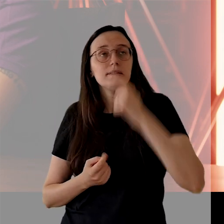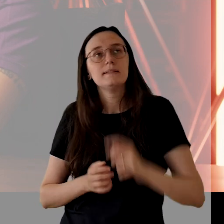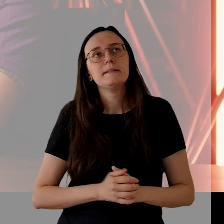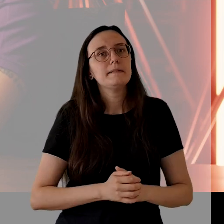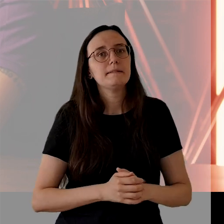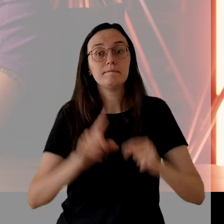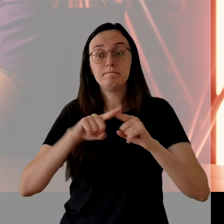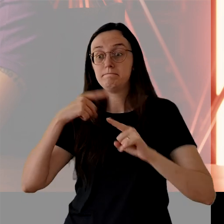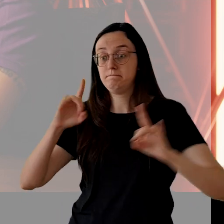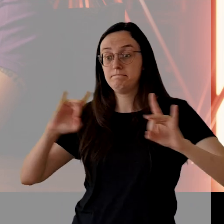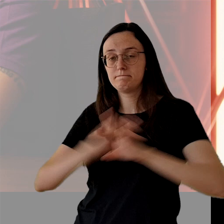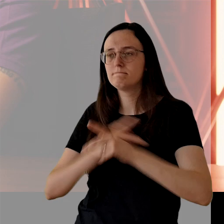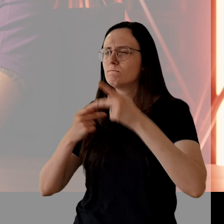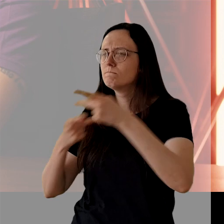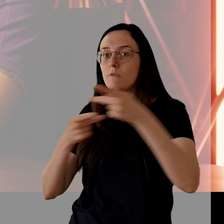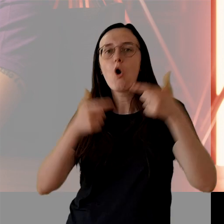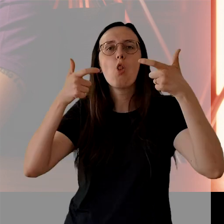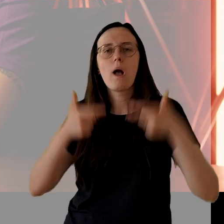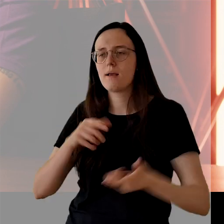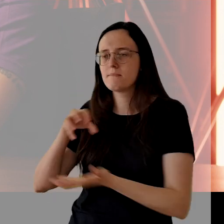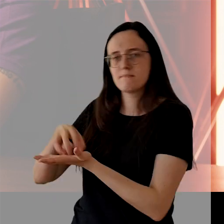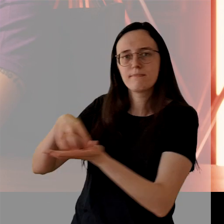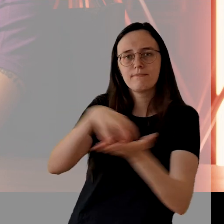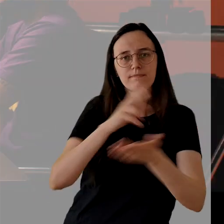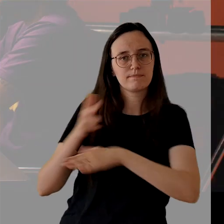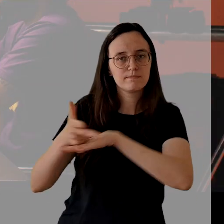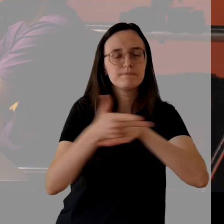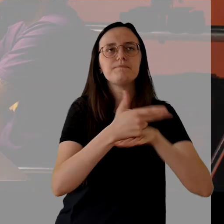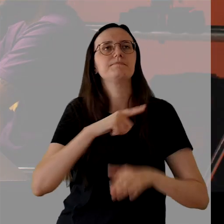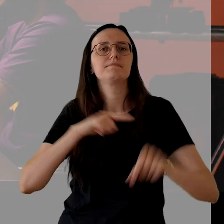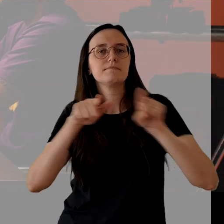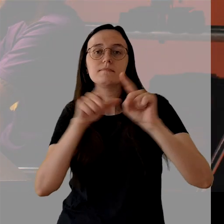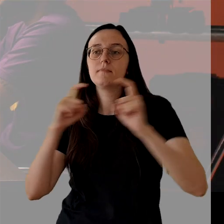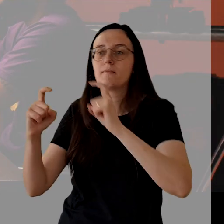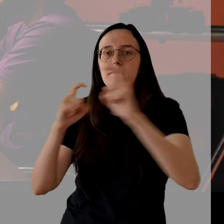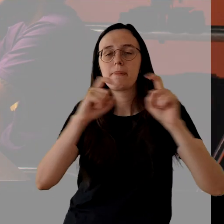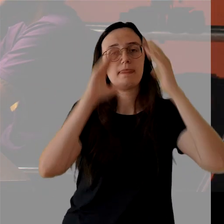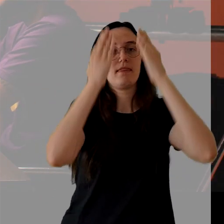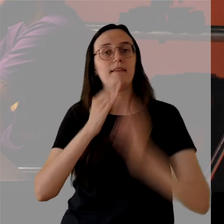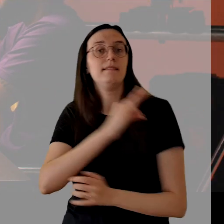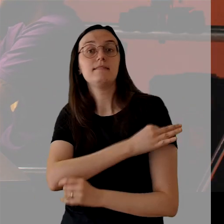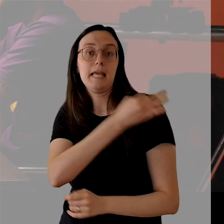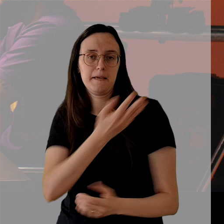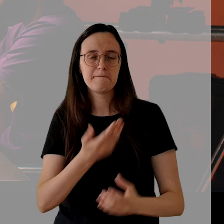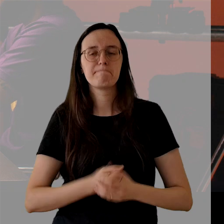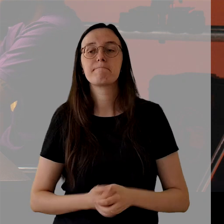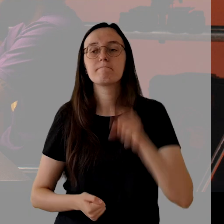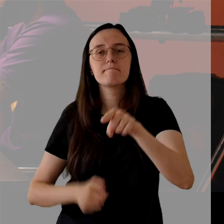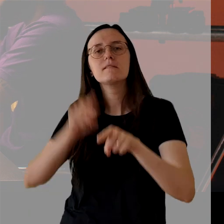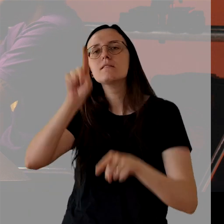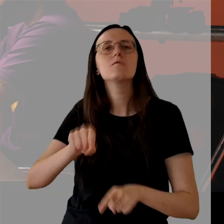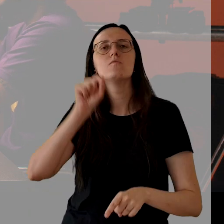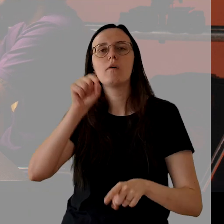Depois de feitas essas visitas de locação, existem as reuniões de análise técnica, que é o